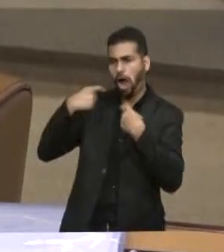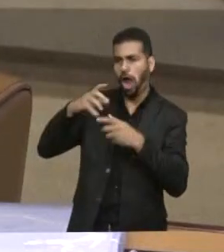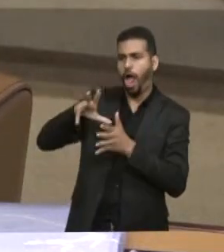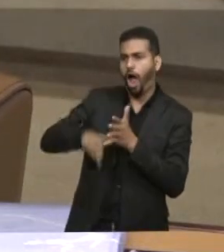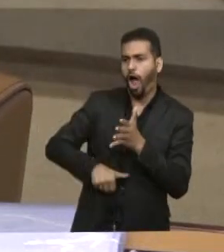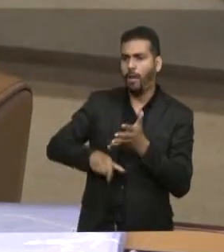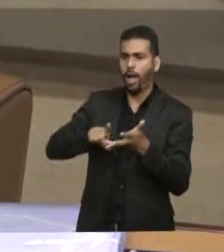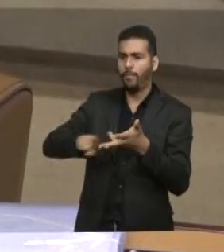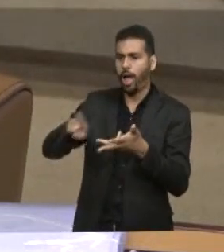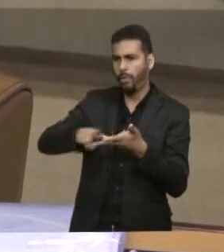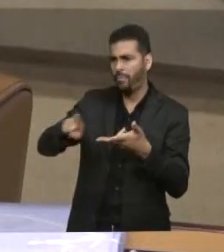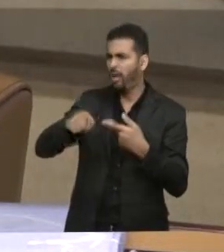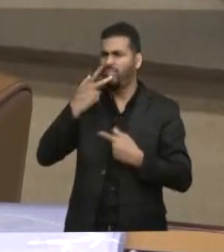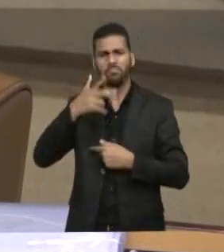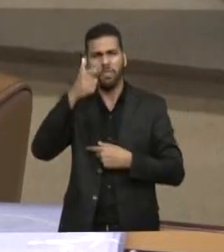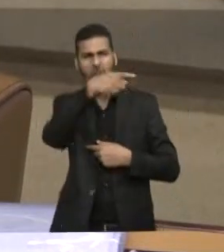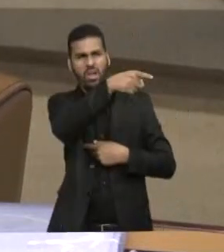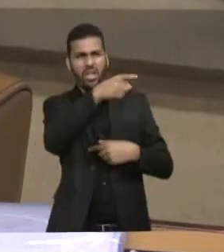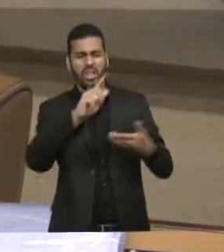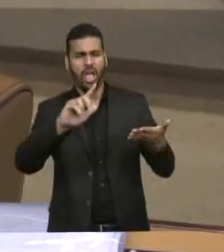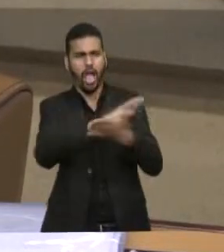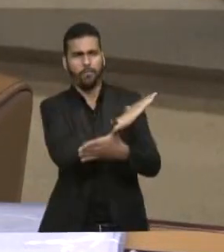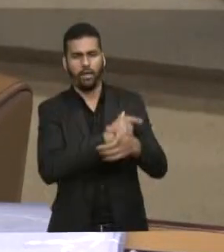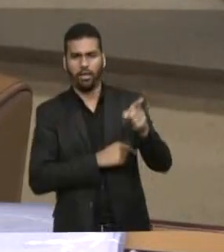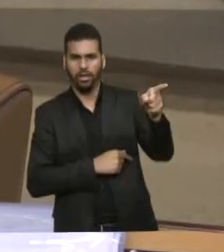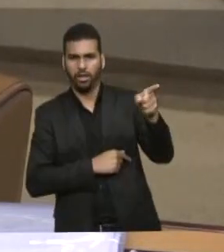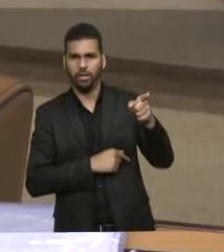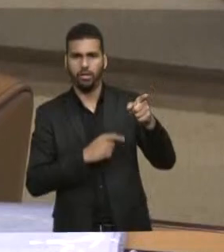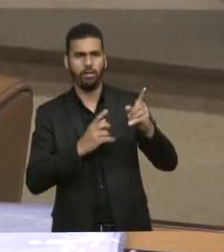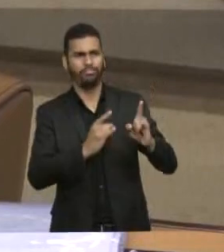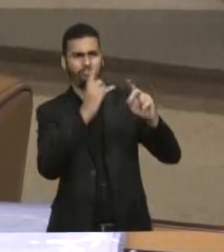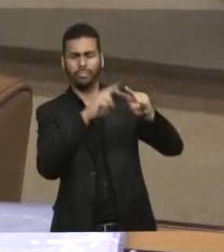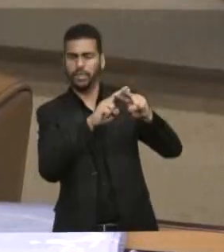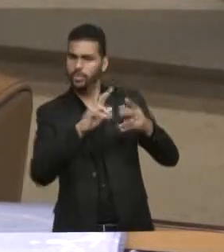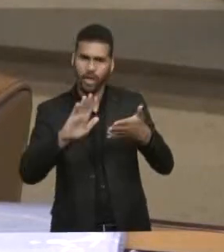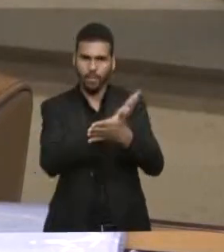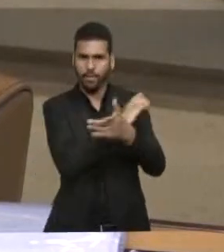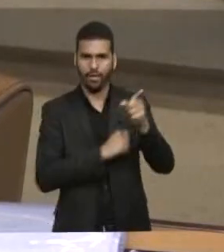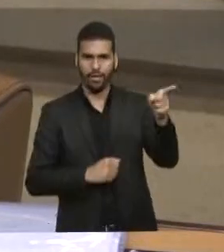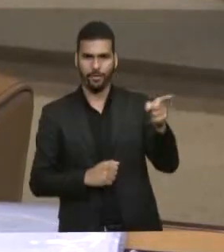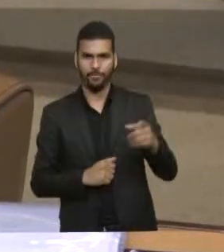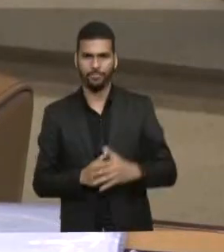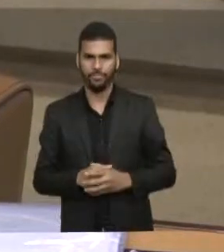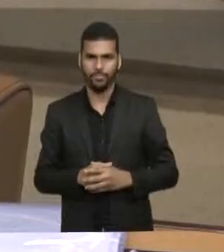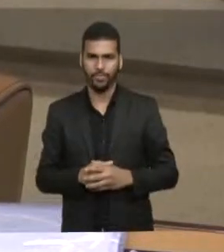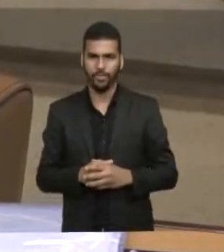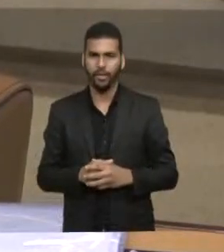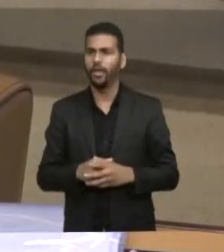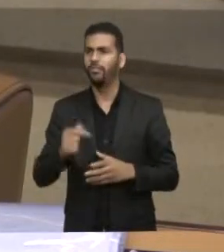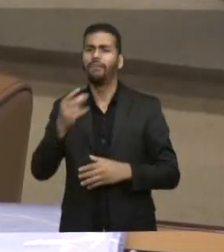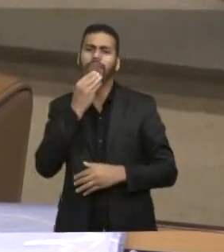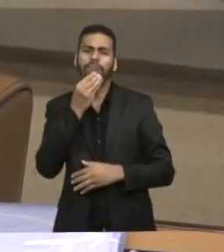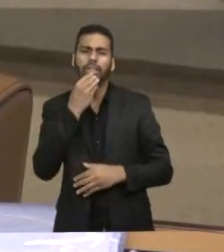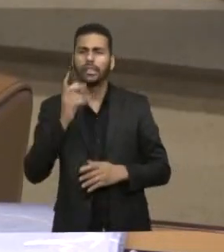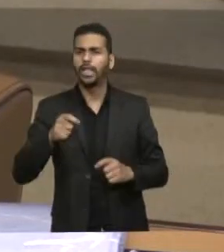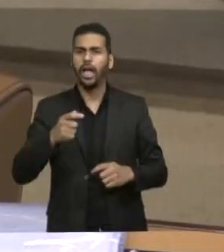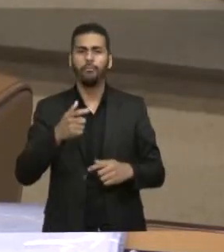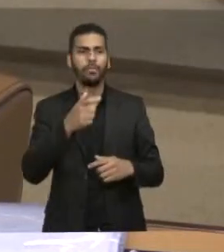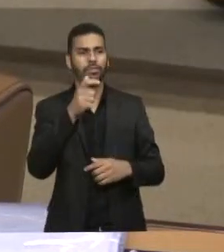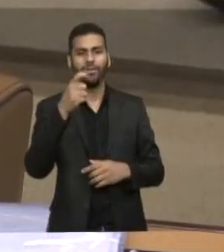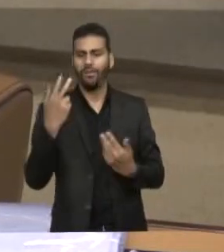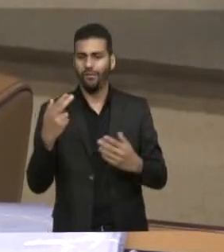os presos desaparecesse e usaram uma expressão muito forte é como se a gente pudesse apertar uma